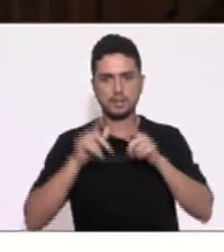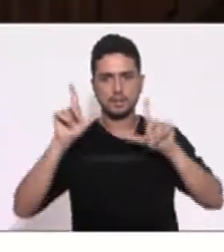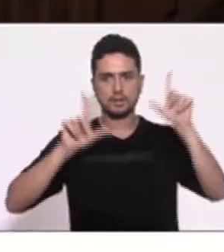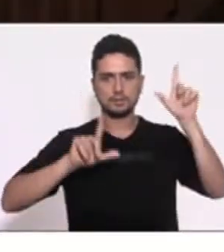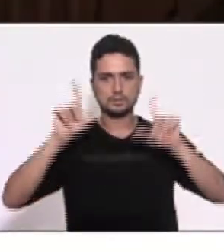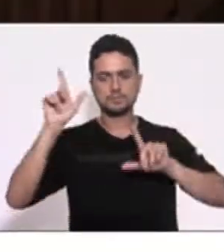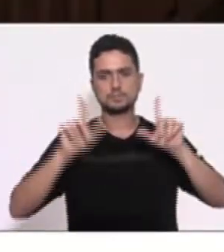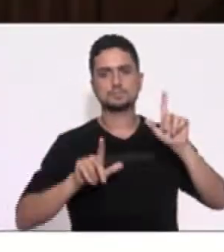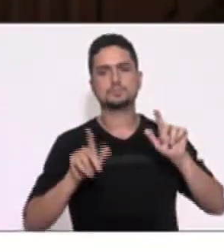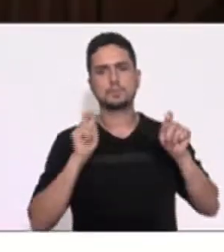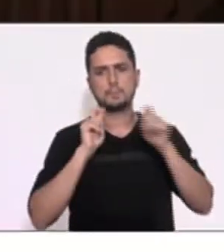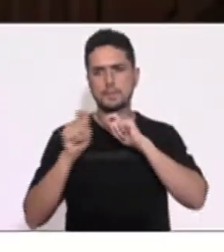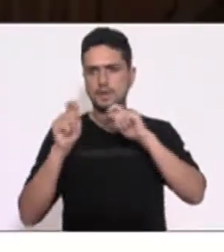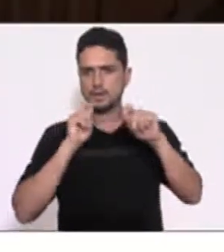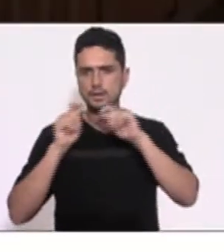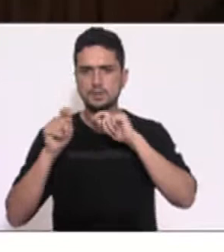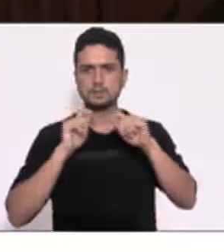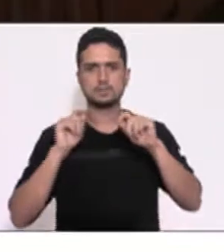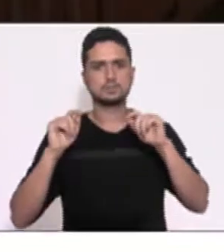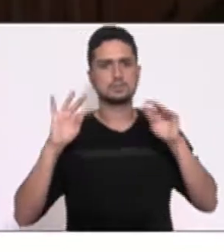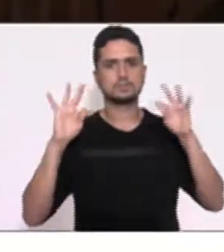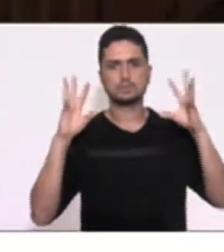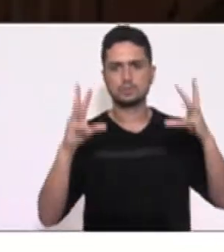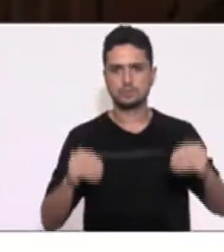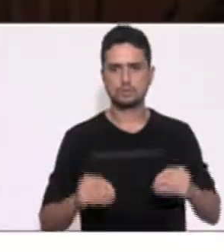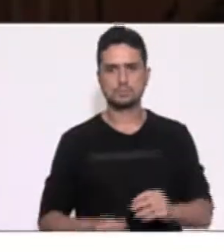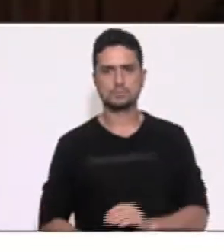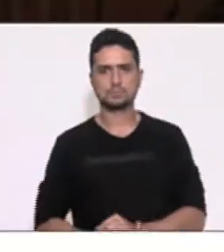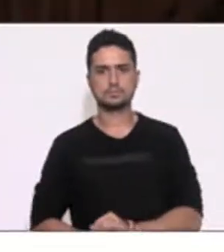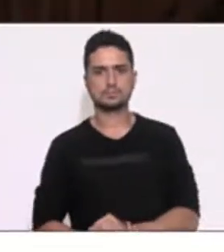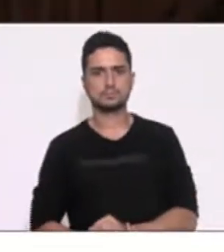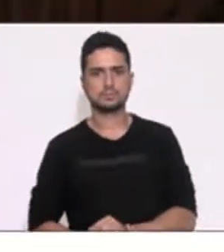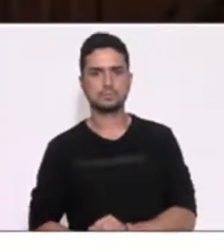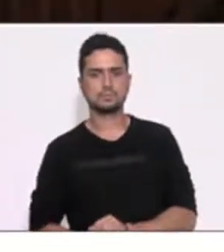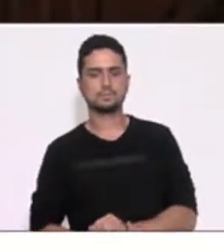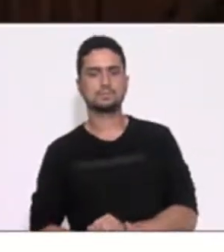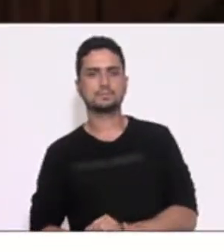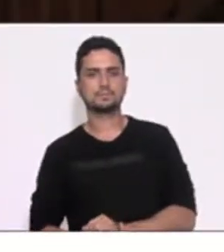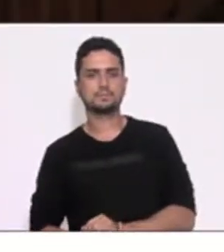trabalhadores e trabalhadoras da Assembleia Legislativa.